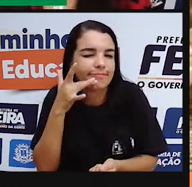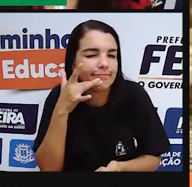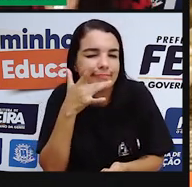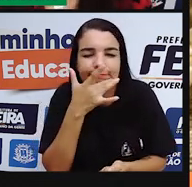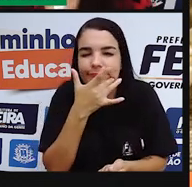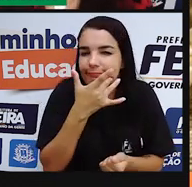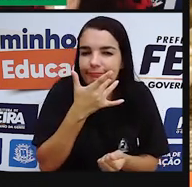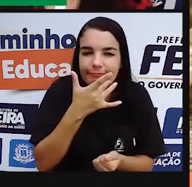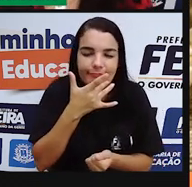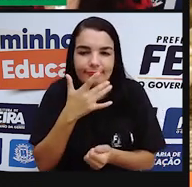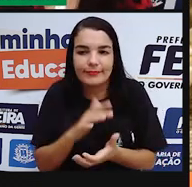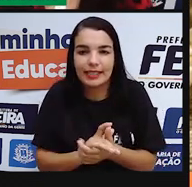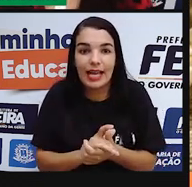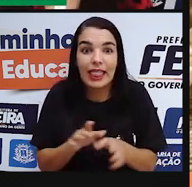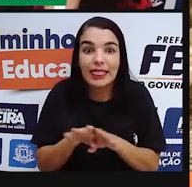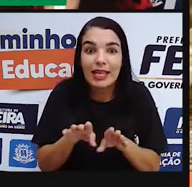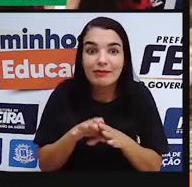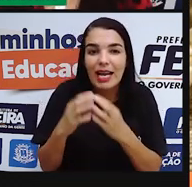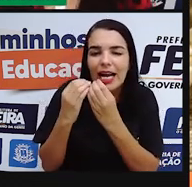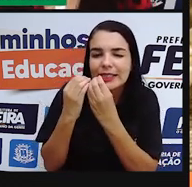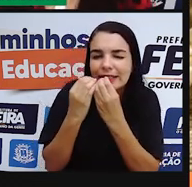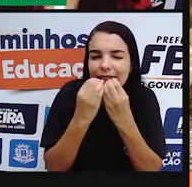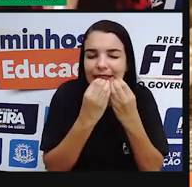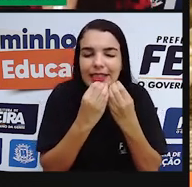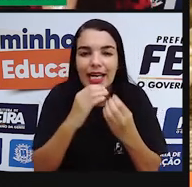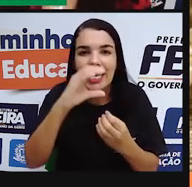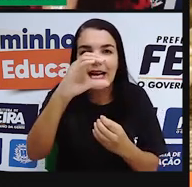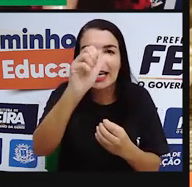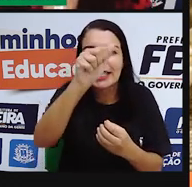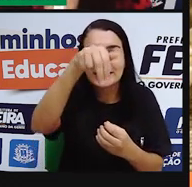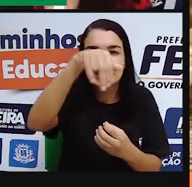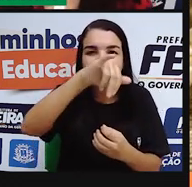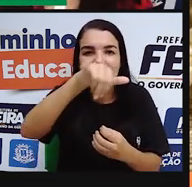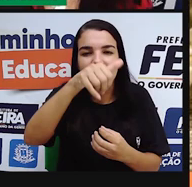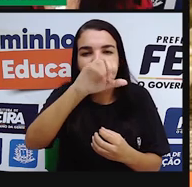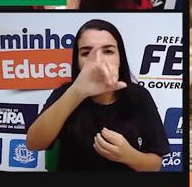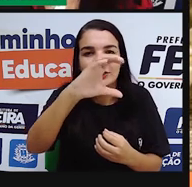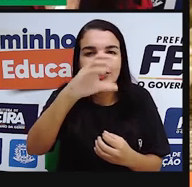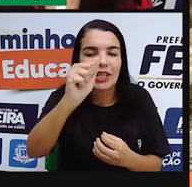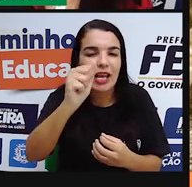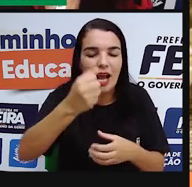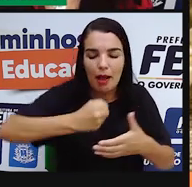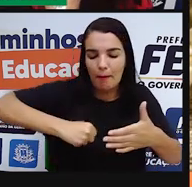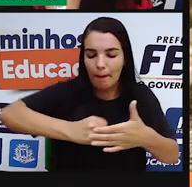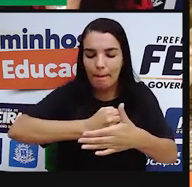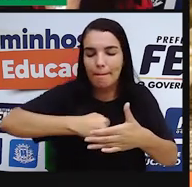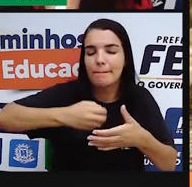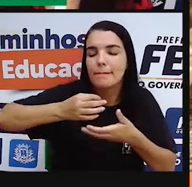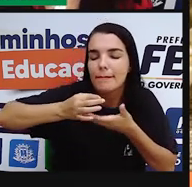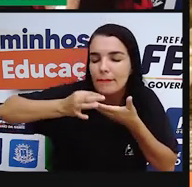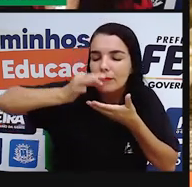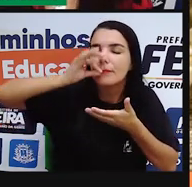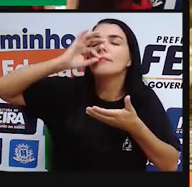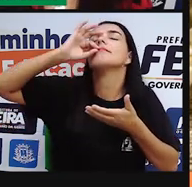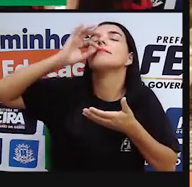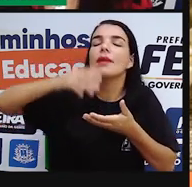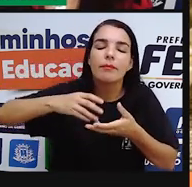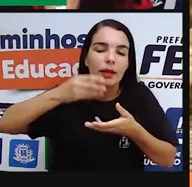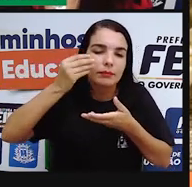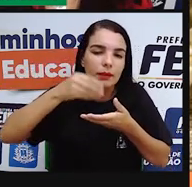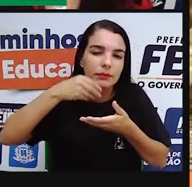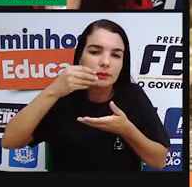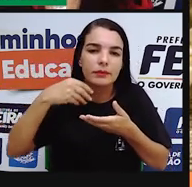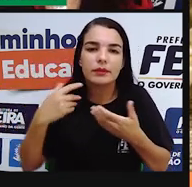de moleque, a canjica, o cachorro quente, a pamonha, o curau, bolo de milho, arroz